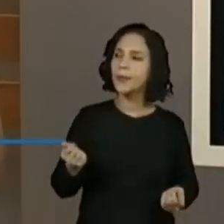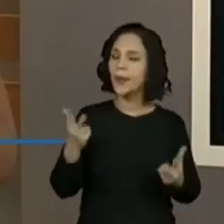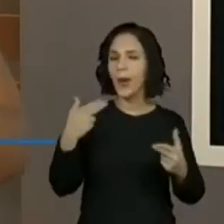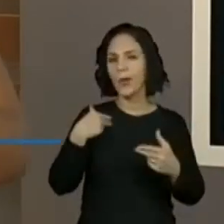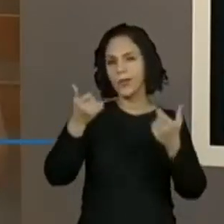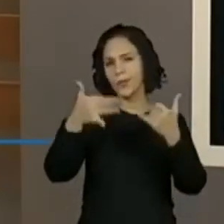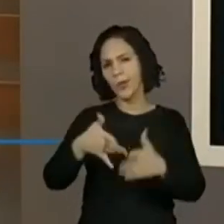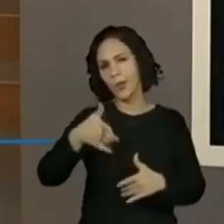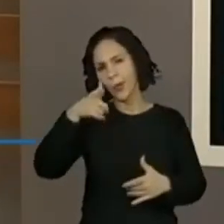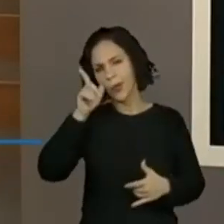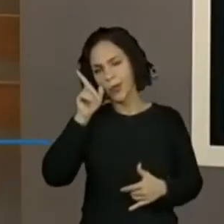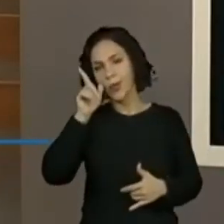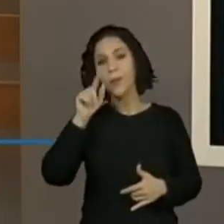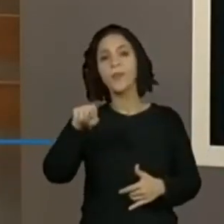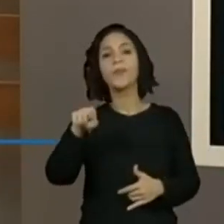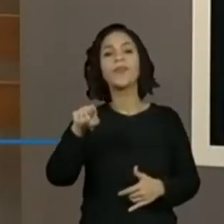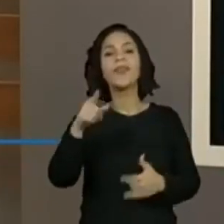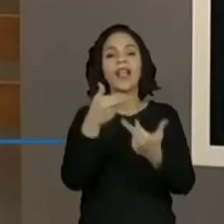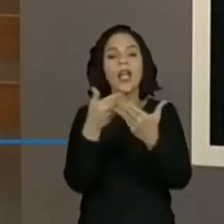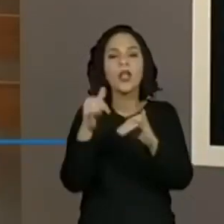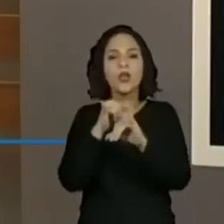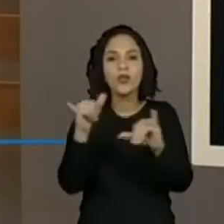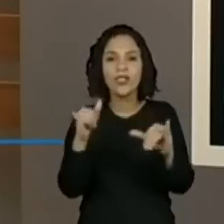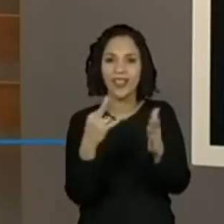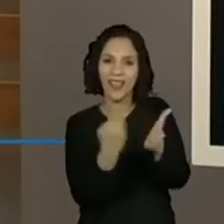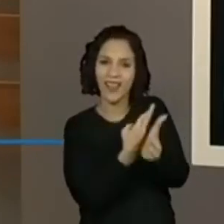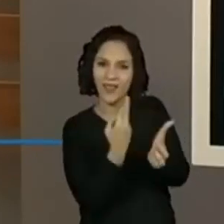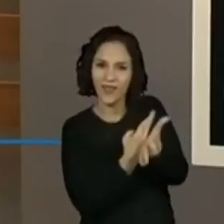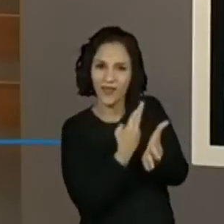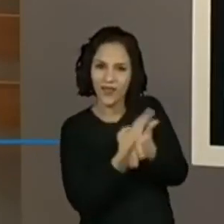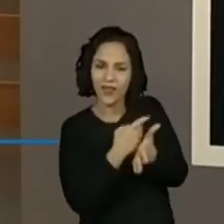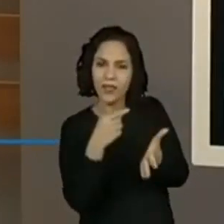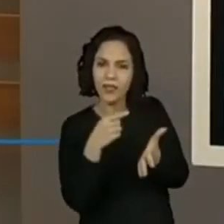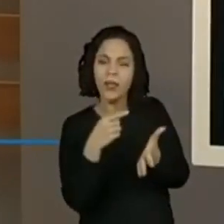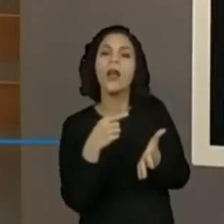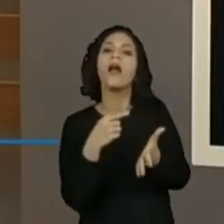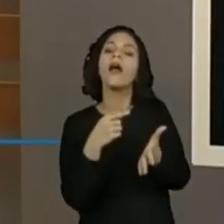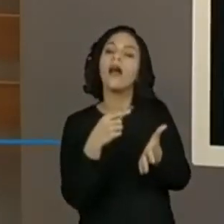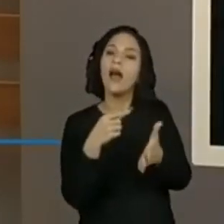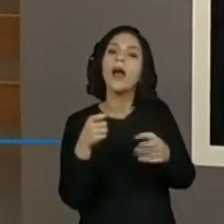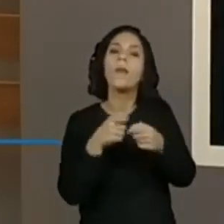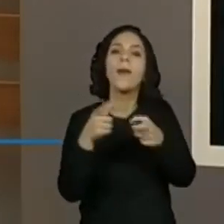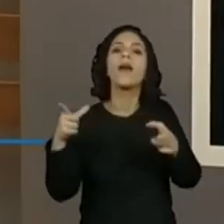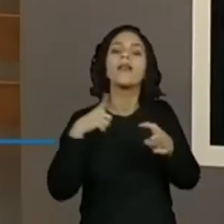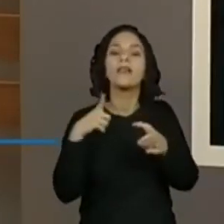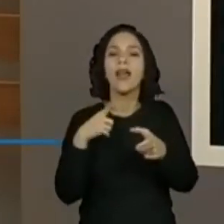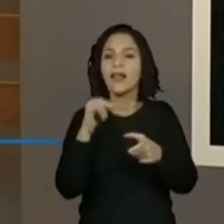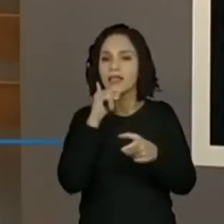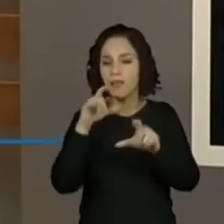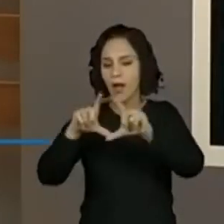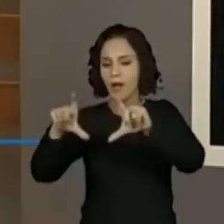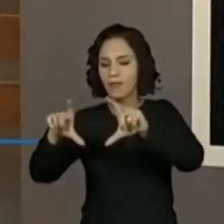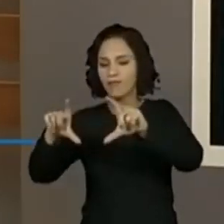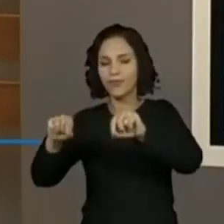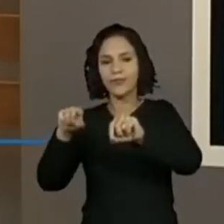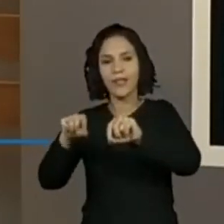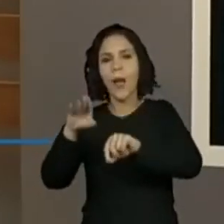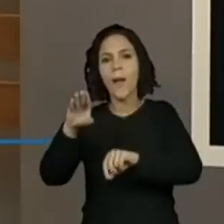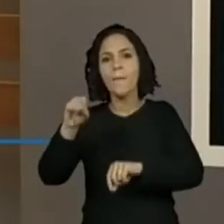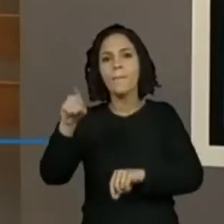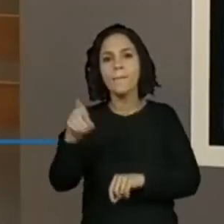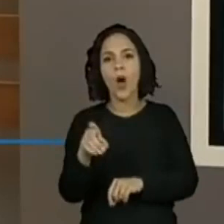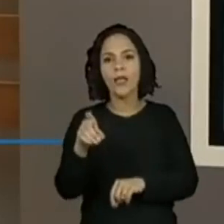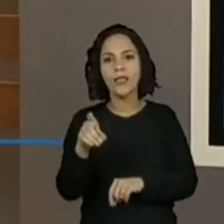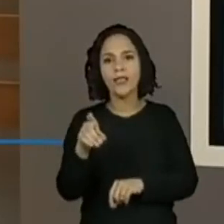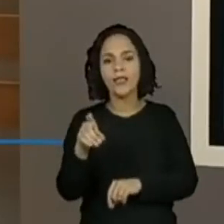falei ontem, nas notícias que aparecem em revistas, é mais comum você ver box de informação, que é uma característica